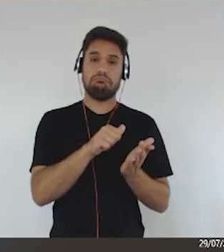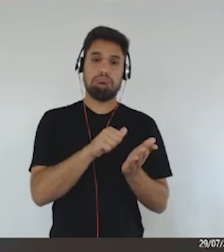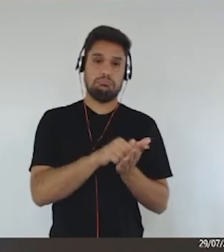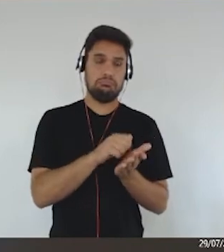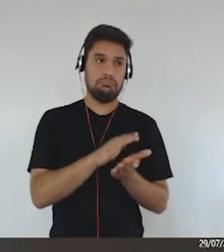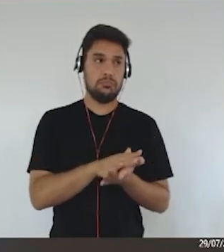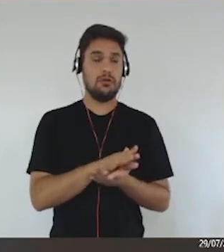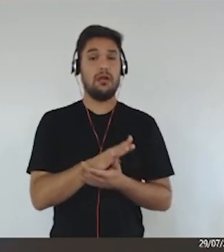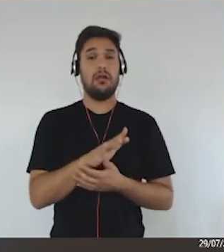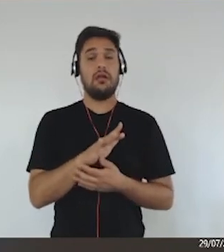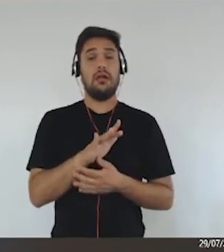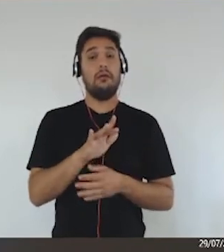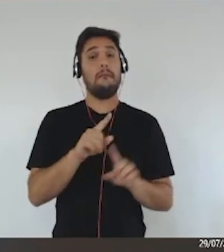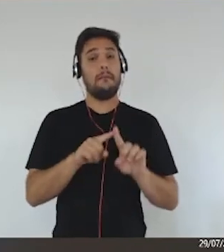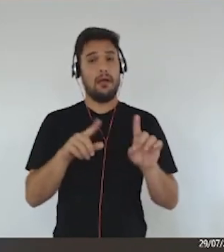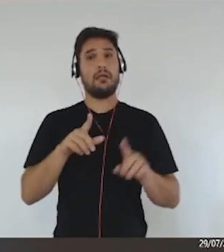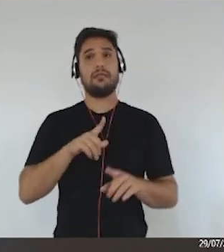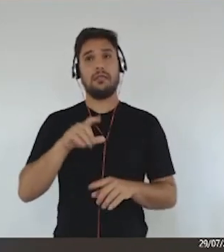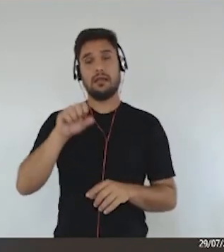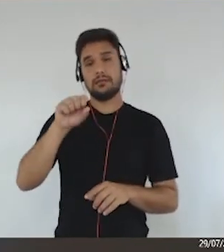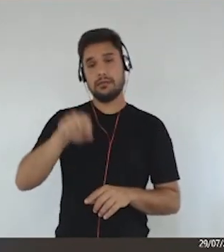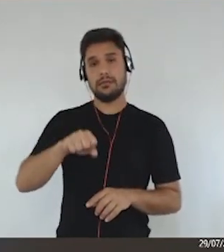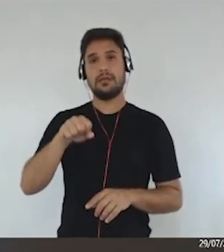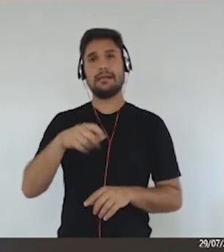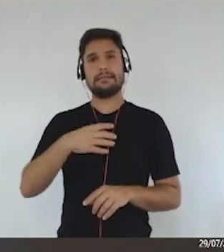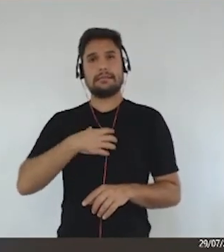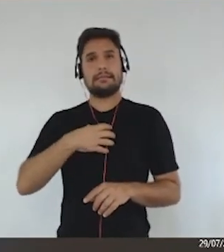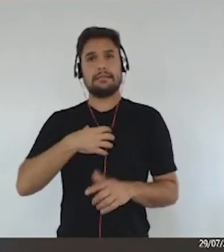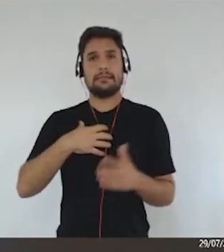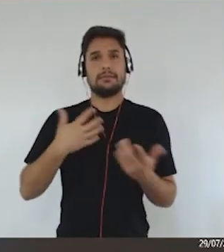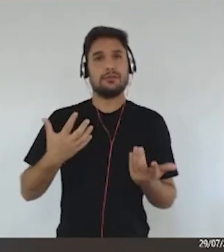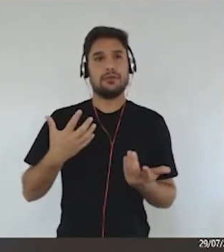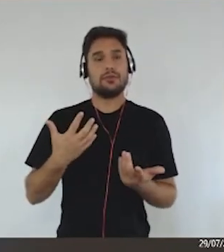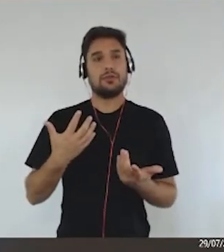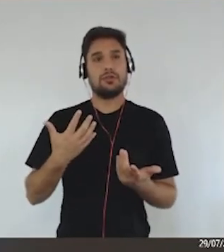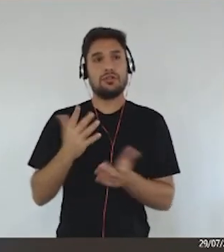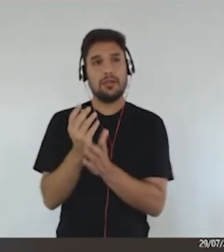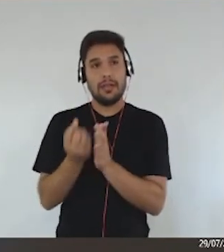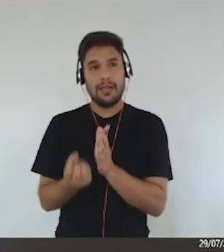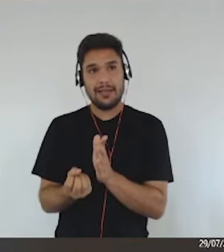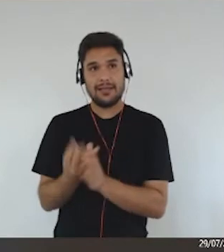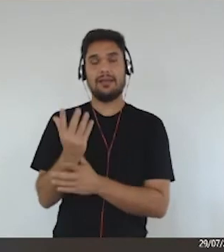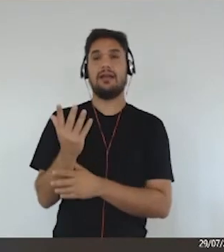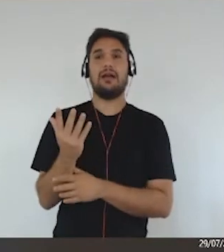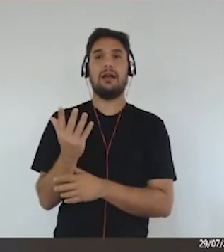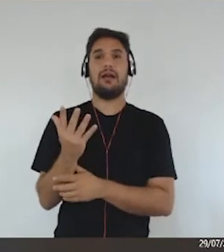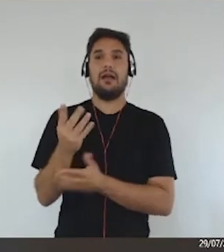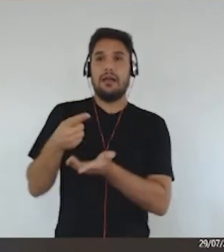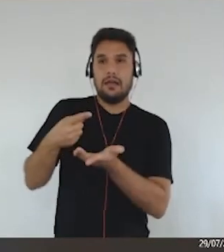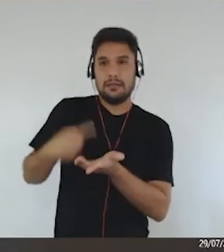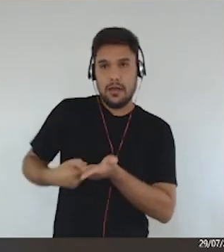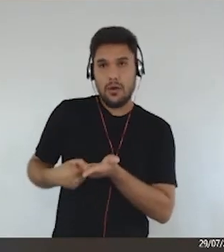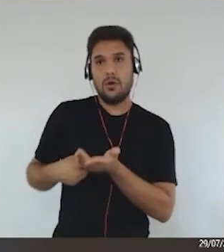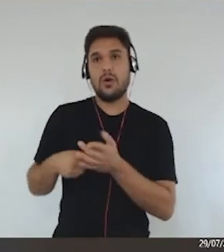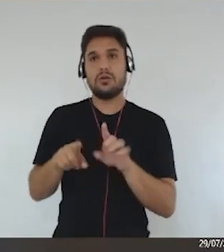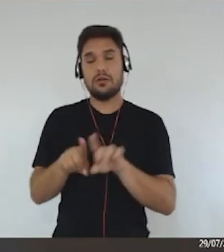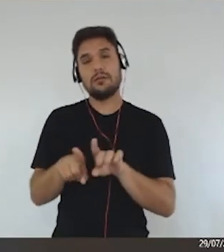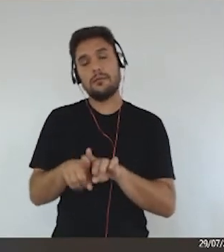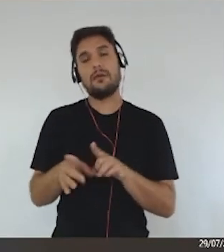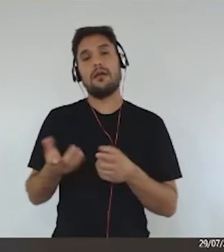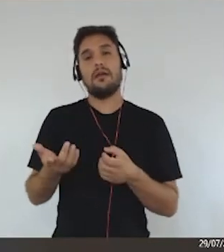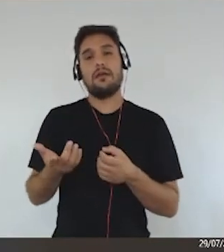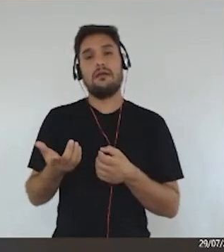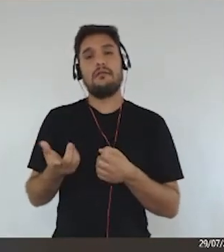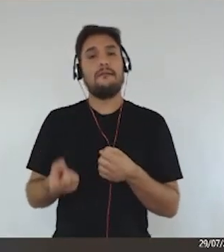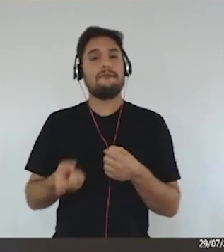sancionado. Há, sim, essa maneira de você construir esse acordo e reatar,